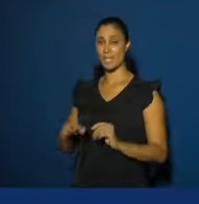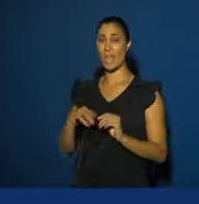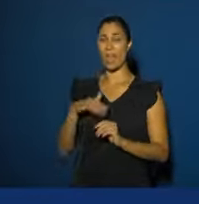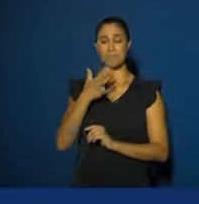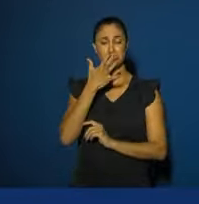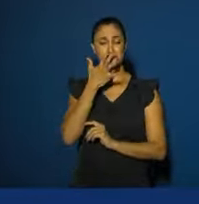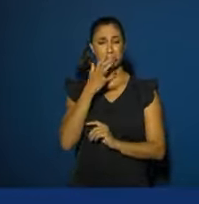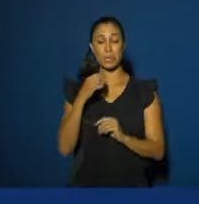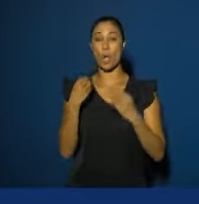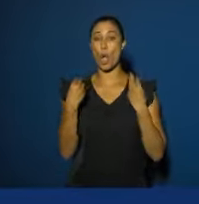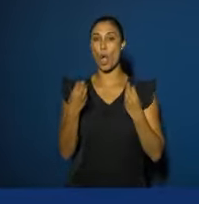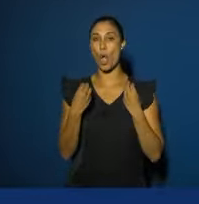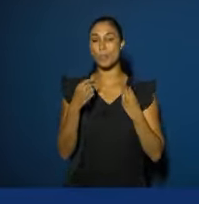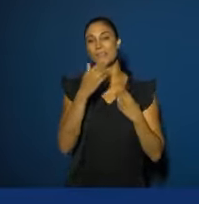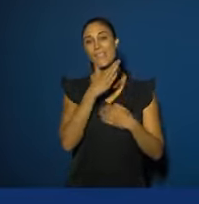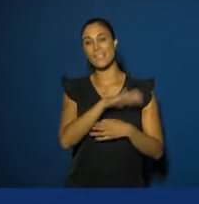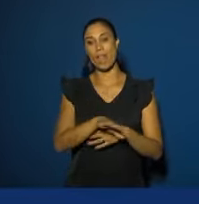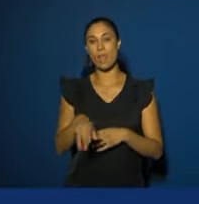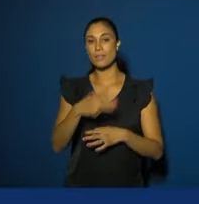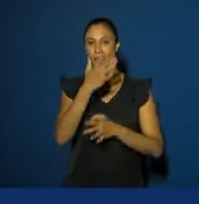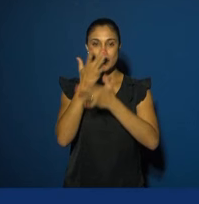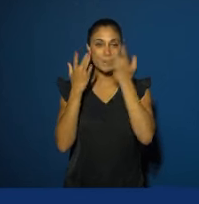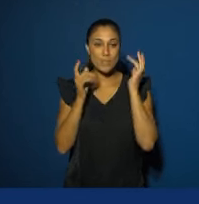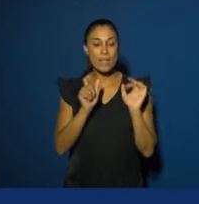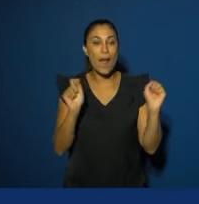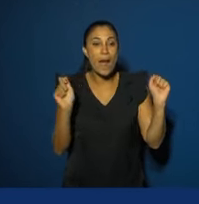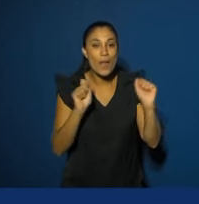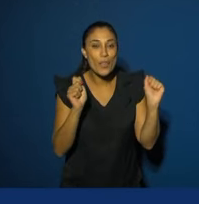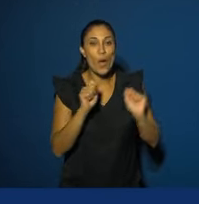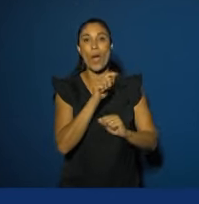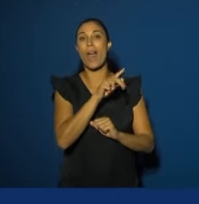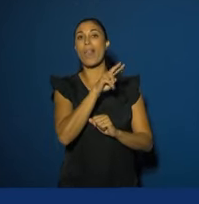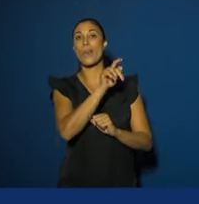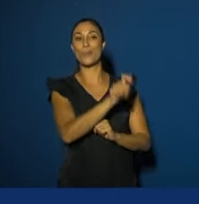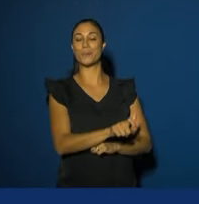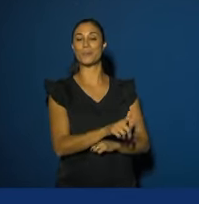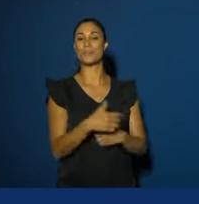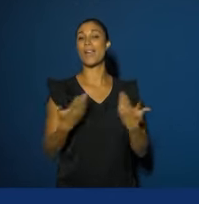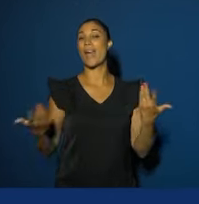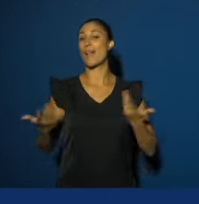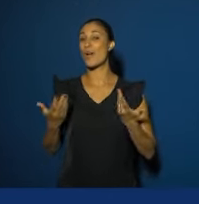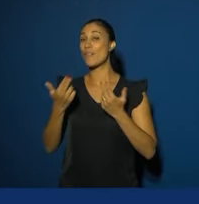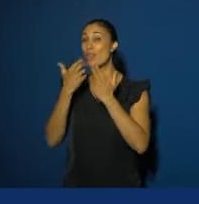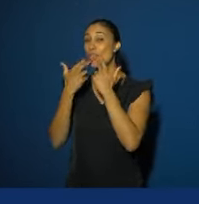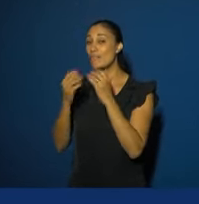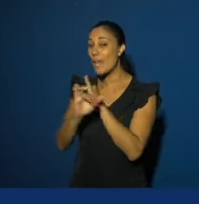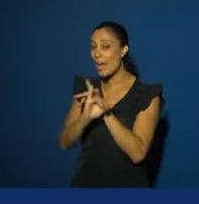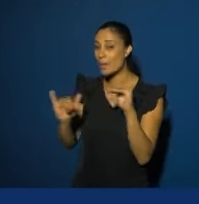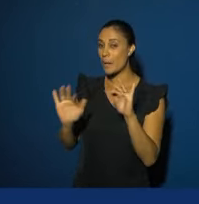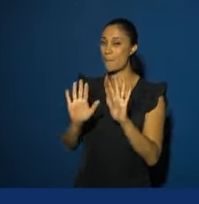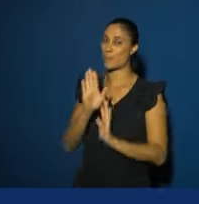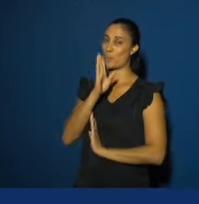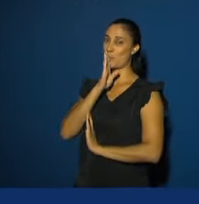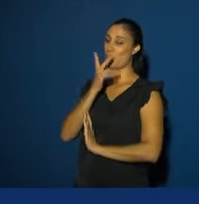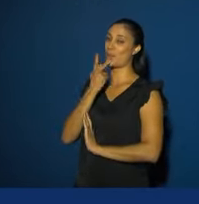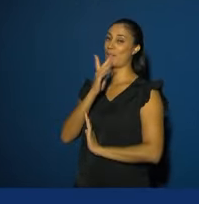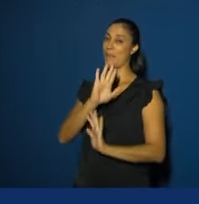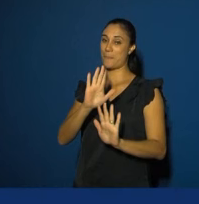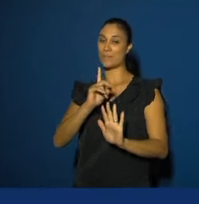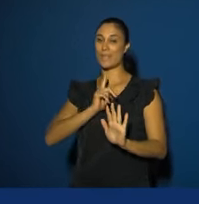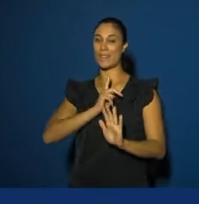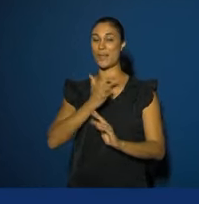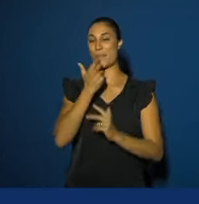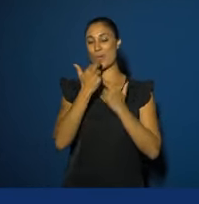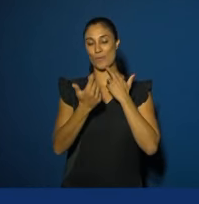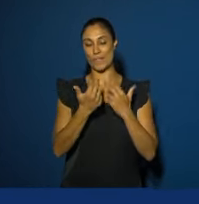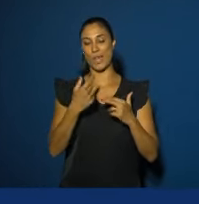impressionante que as crianças pessoas são apaixonadas pela Lu agora vou fazer uma novidade mas eu não posso contar mas vai ter uma